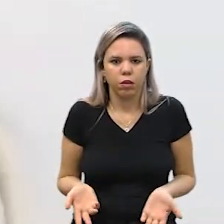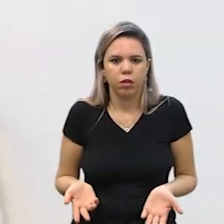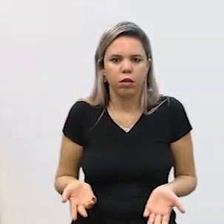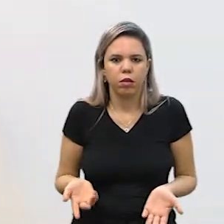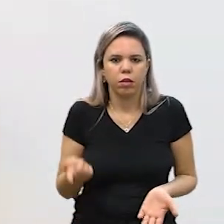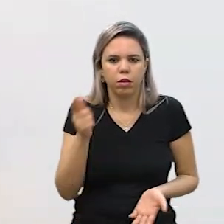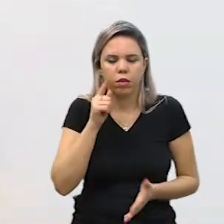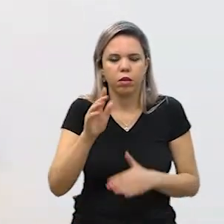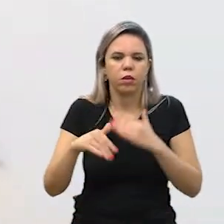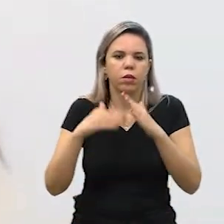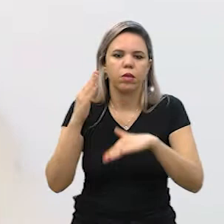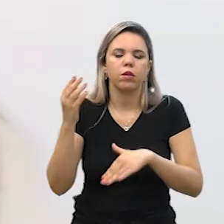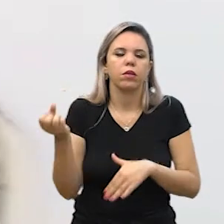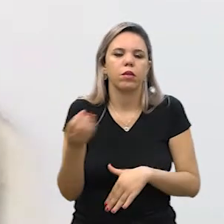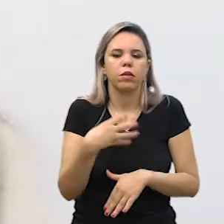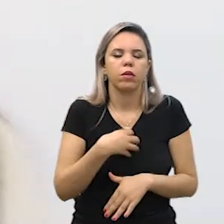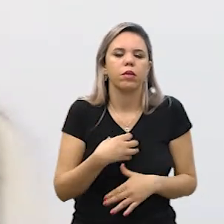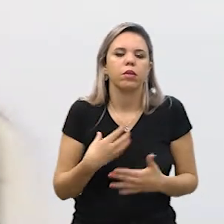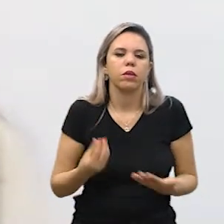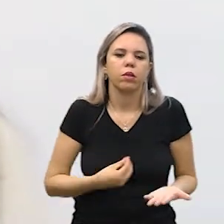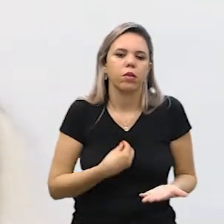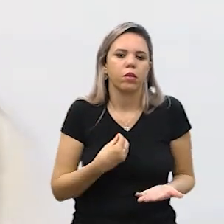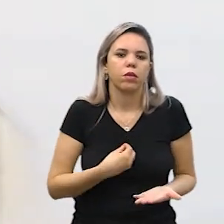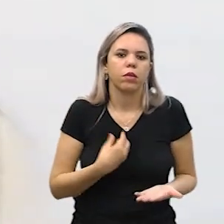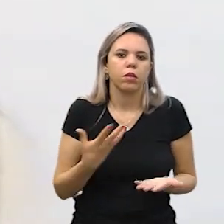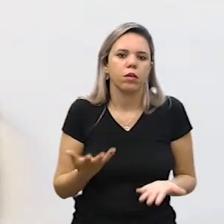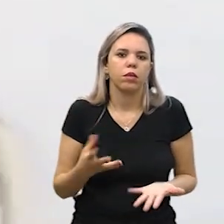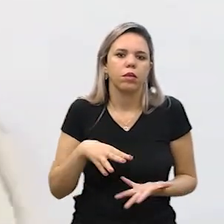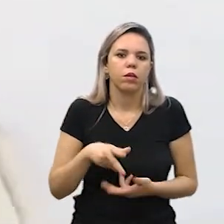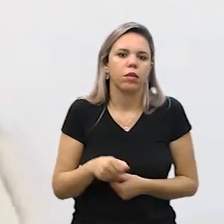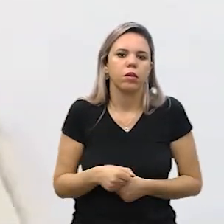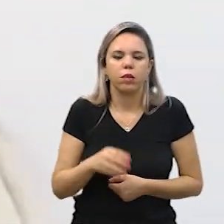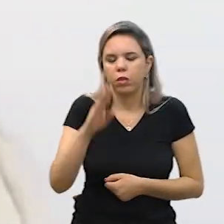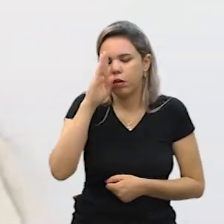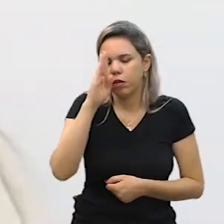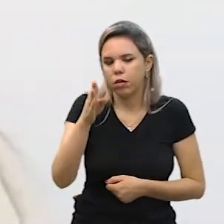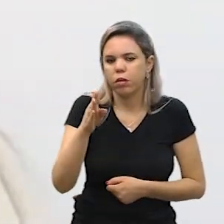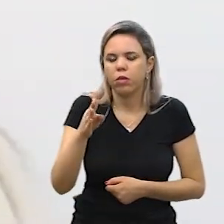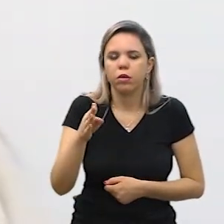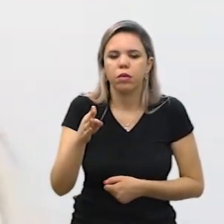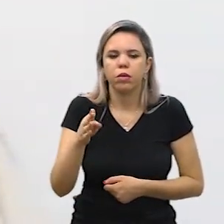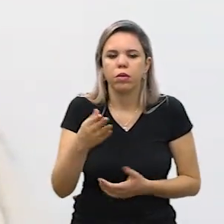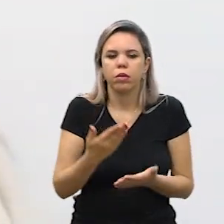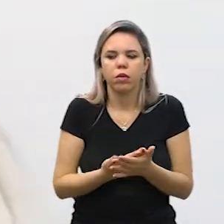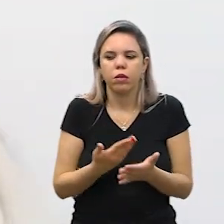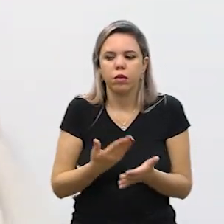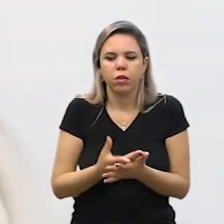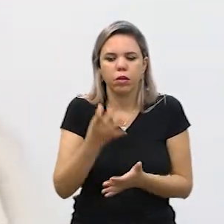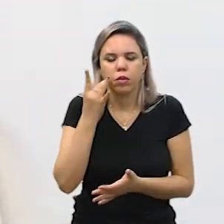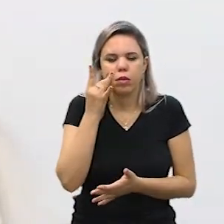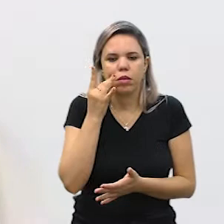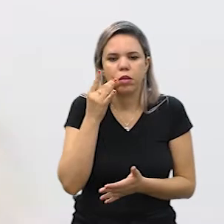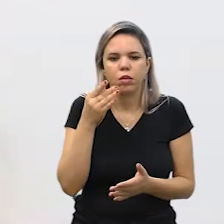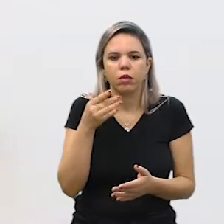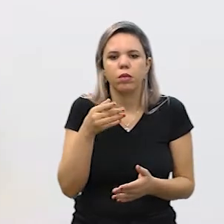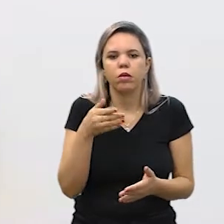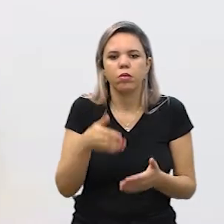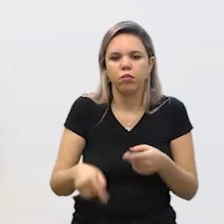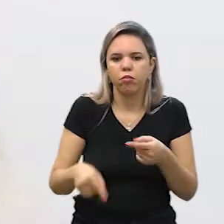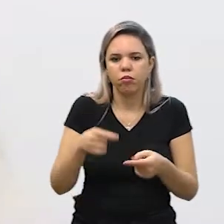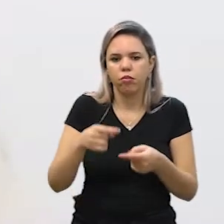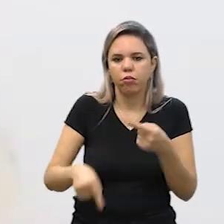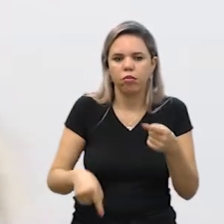se reconstruindo num novo cenário, né? Principalmente com a questão das aulas presenciais vetadas aí em